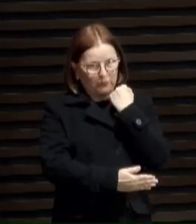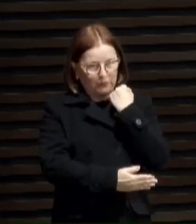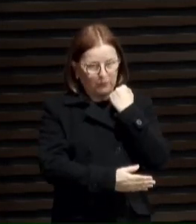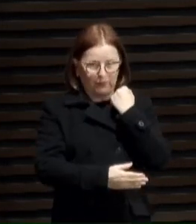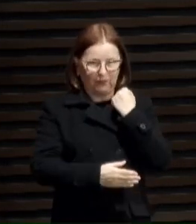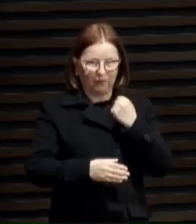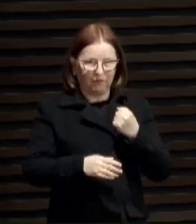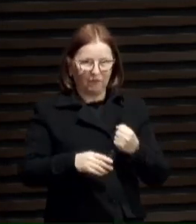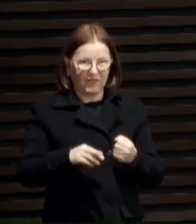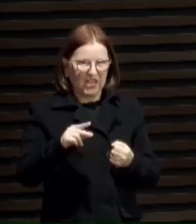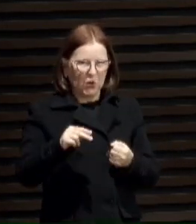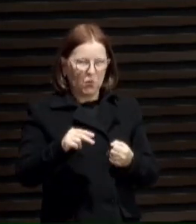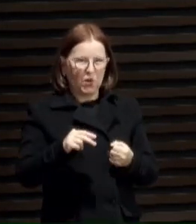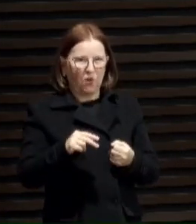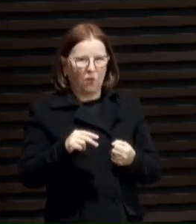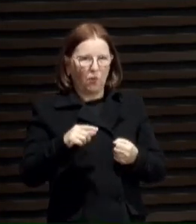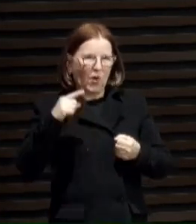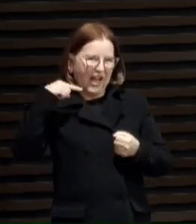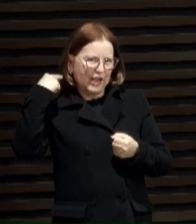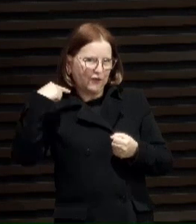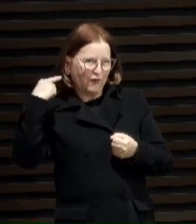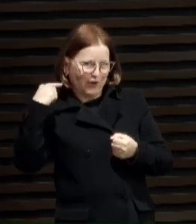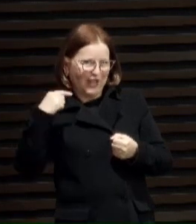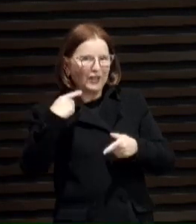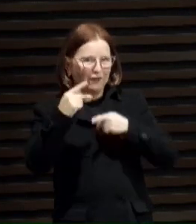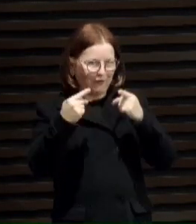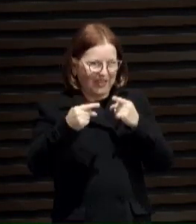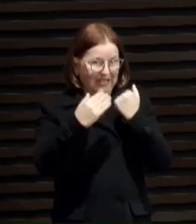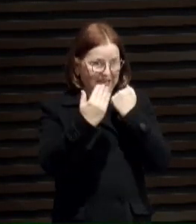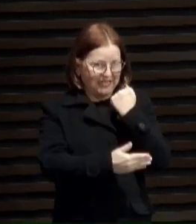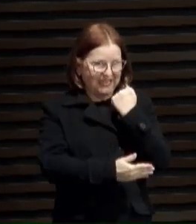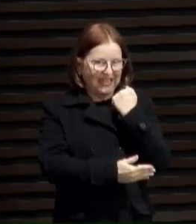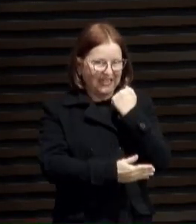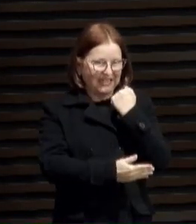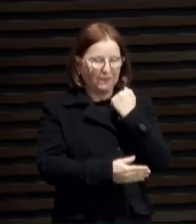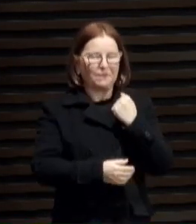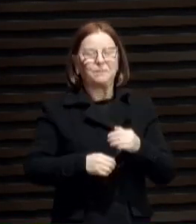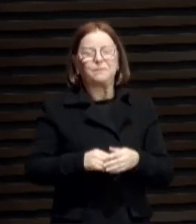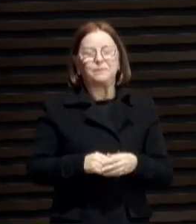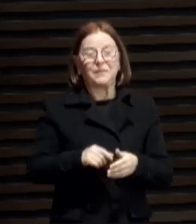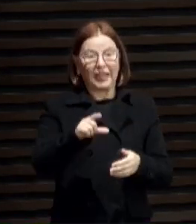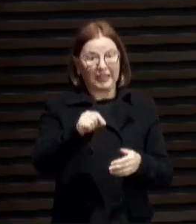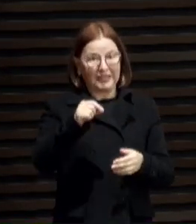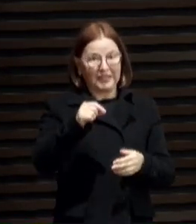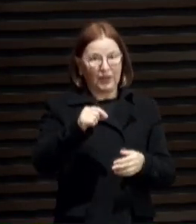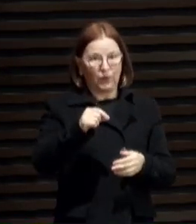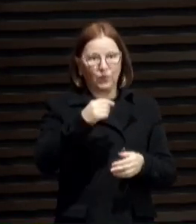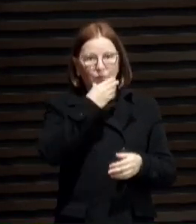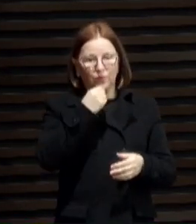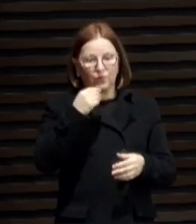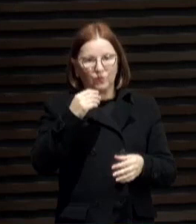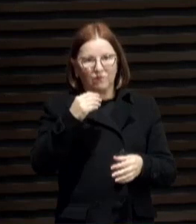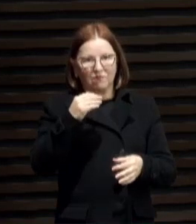constitui uma decisão unilateral. É uma decisão do juiz. E essa sentença,